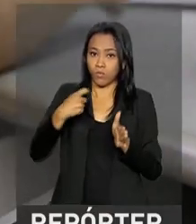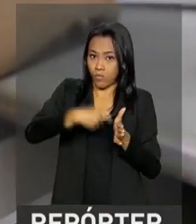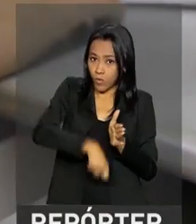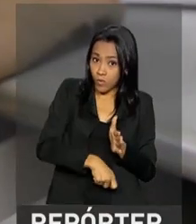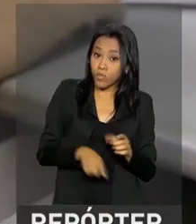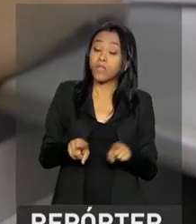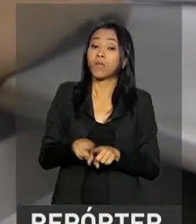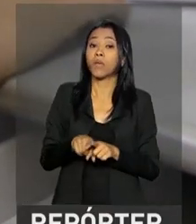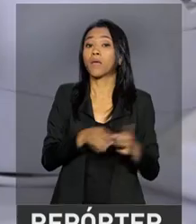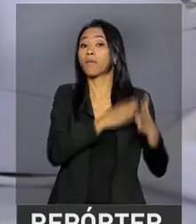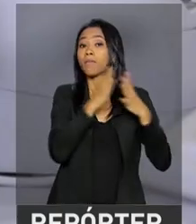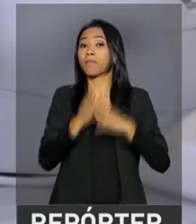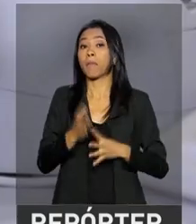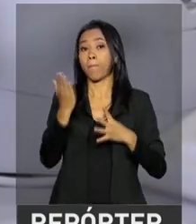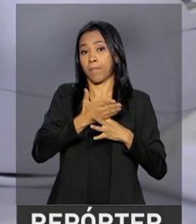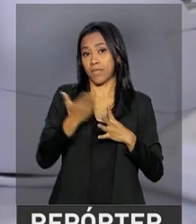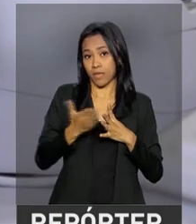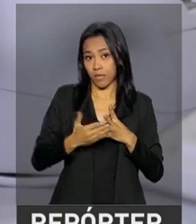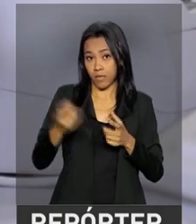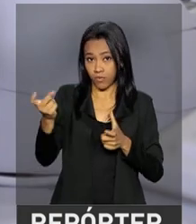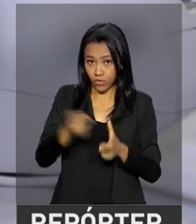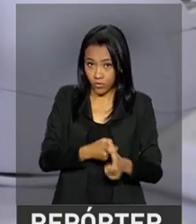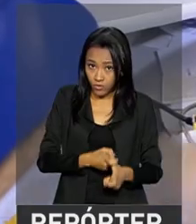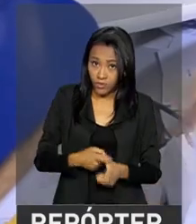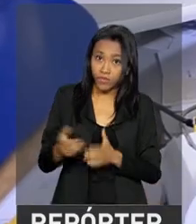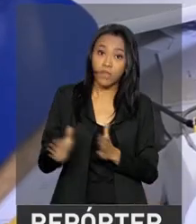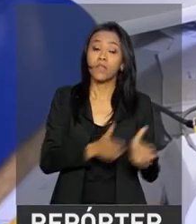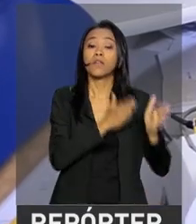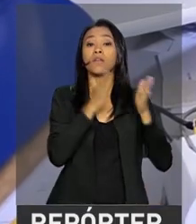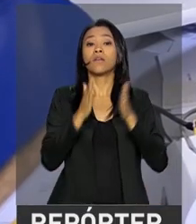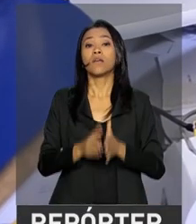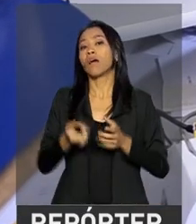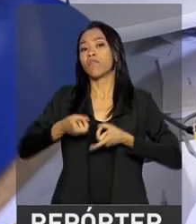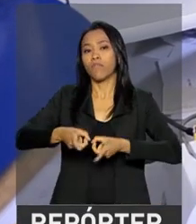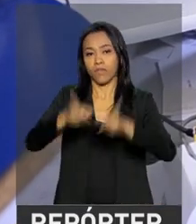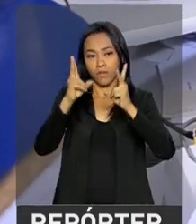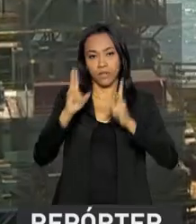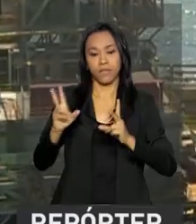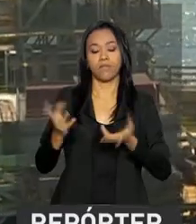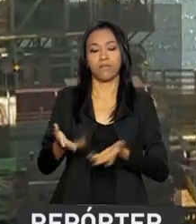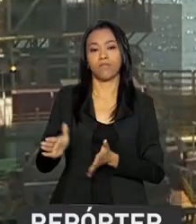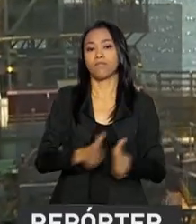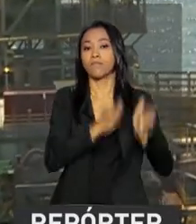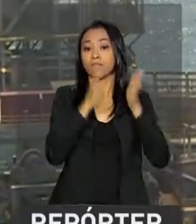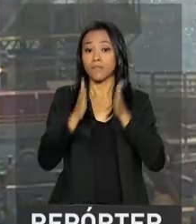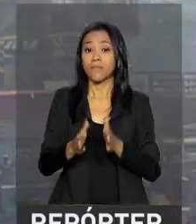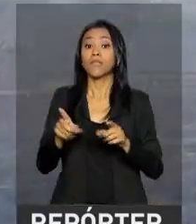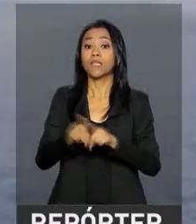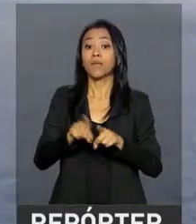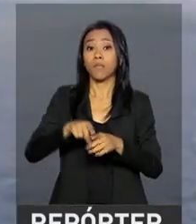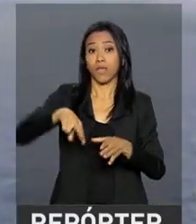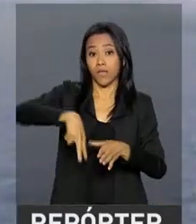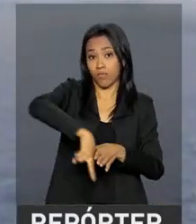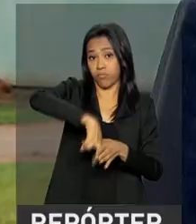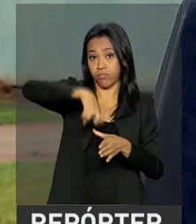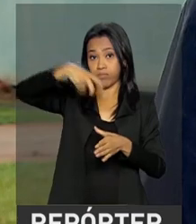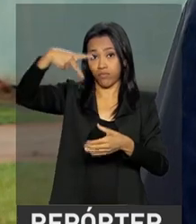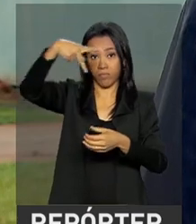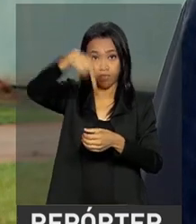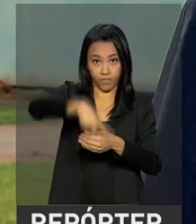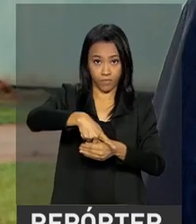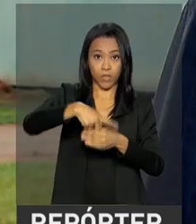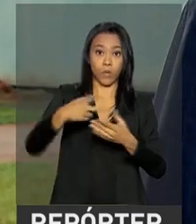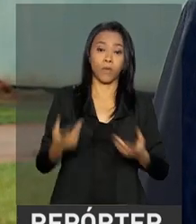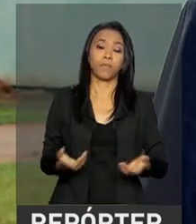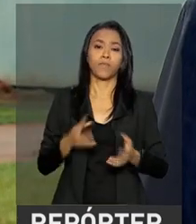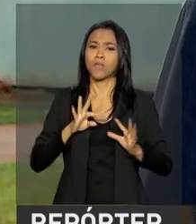do parcelamento de débitos de grandes devedores, privatizações e ganhos com a exploração do petróleo. Todo